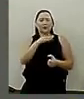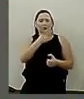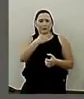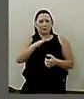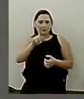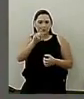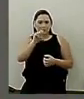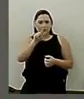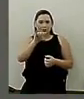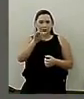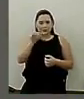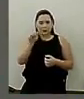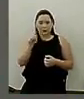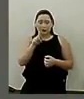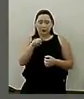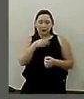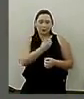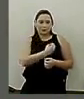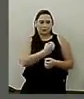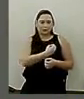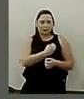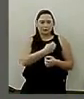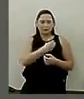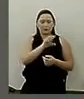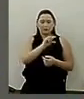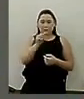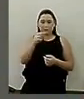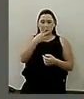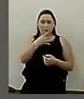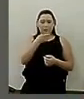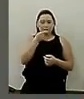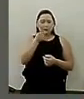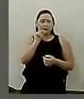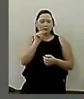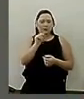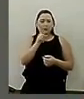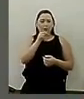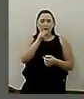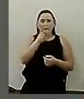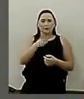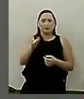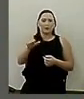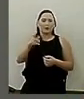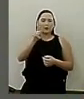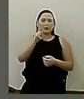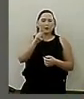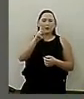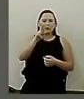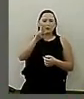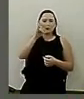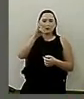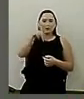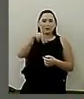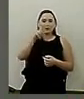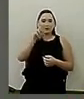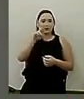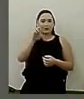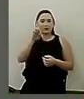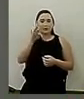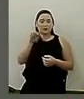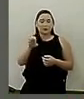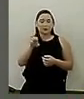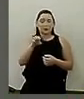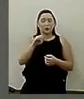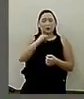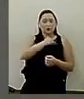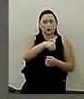capítulo 34, versículo 11, quando ele é chamado de Mar de Quinerete. Josué, capítulo 13,